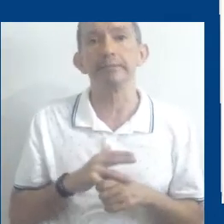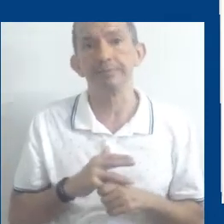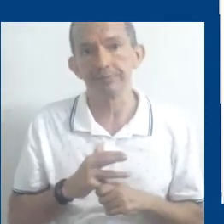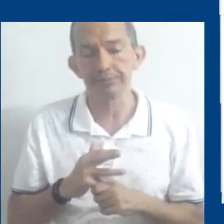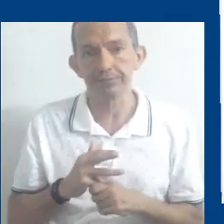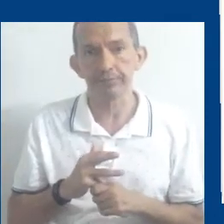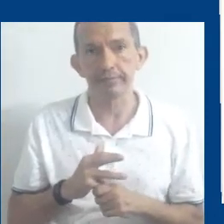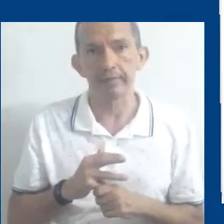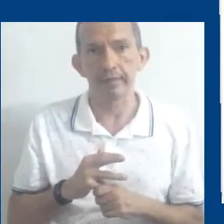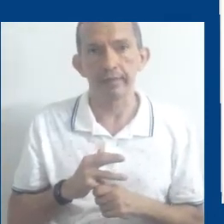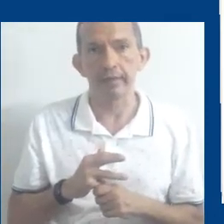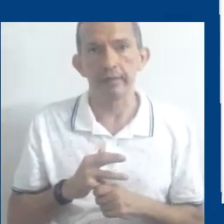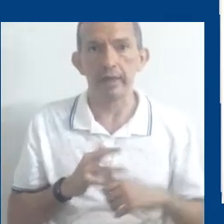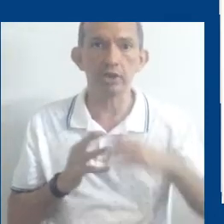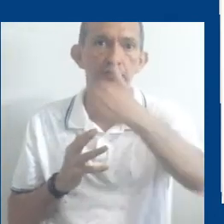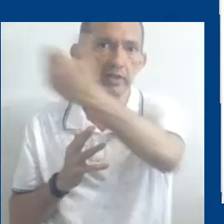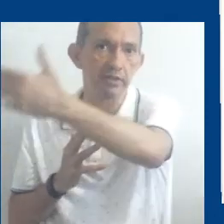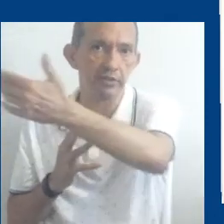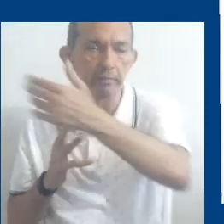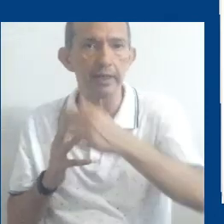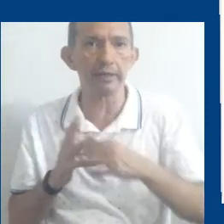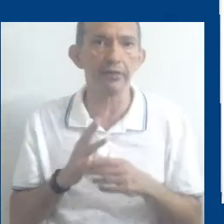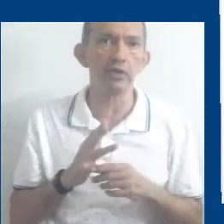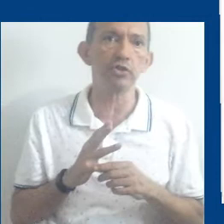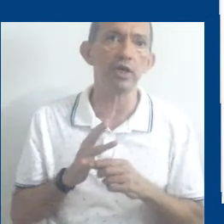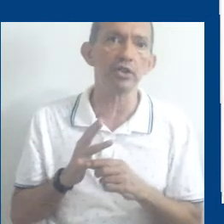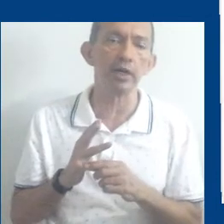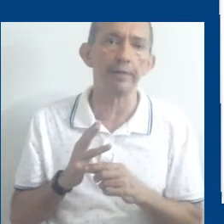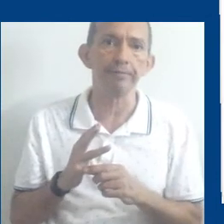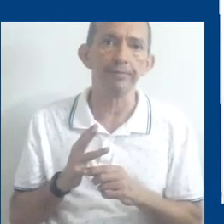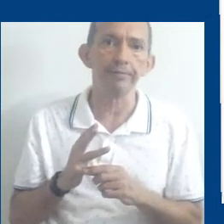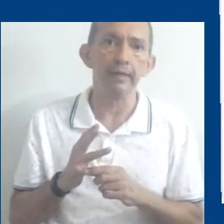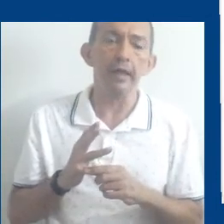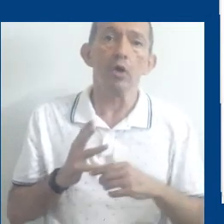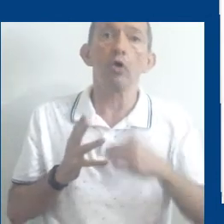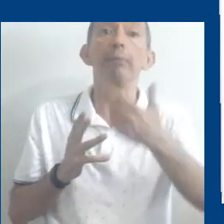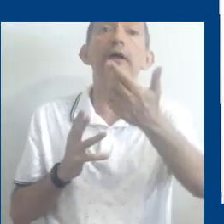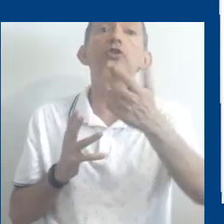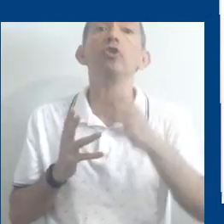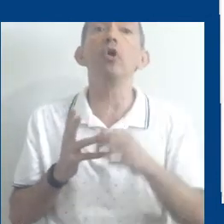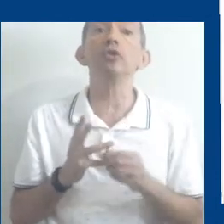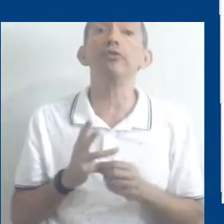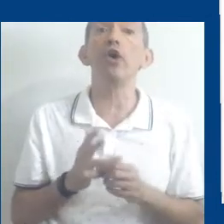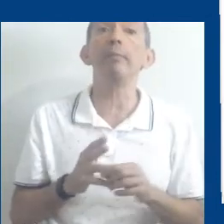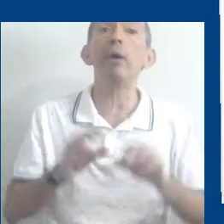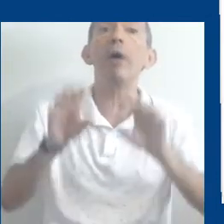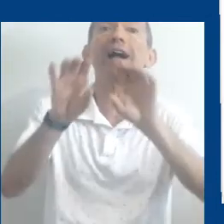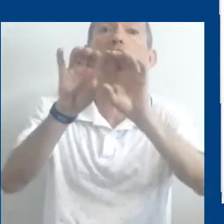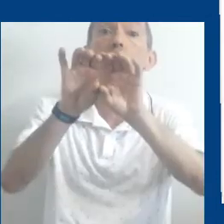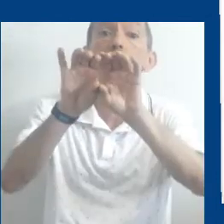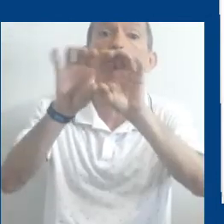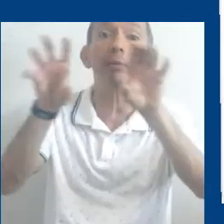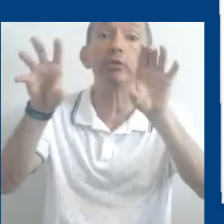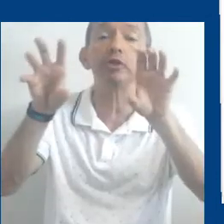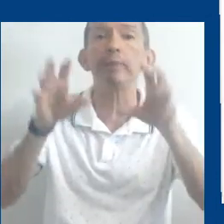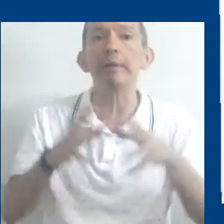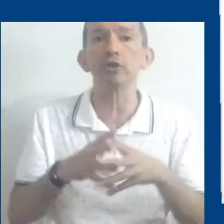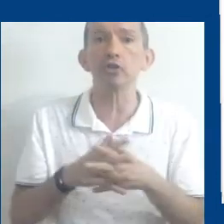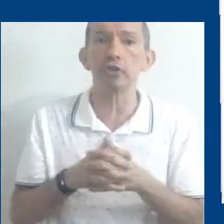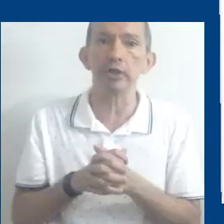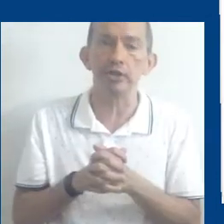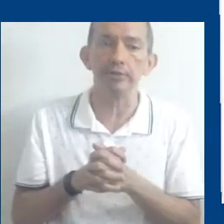lisossomas, que a gente vai ver mais lá na frente já já. O complexo de Golgi forma o acrossoma